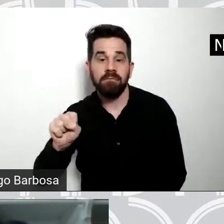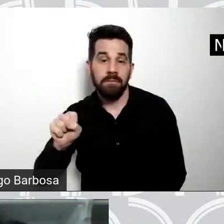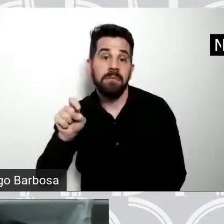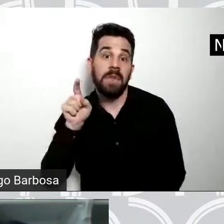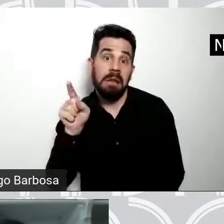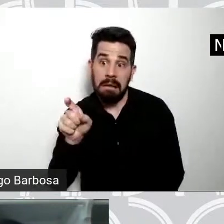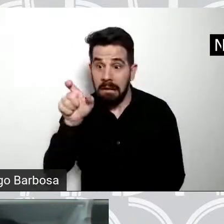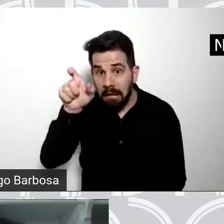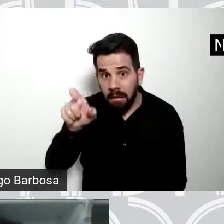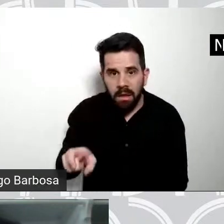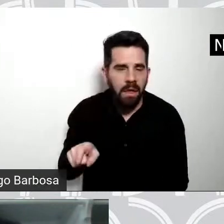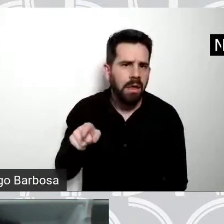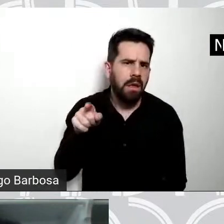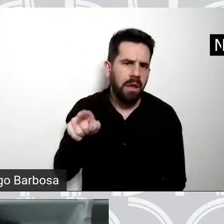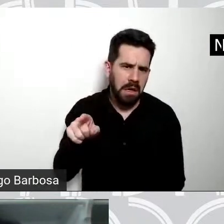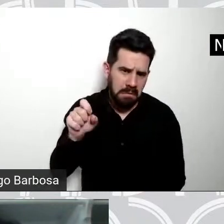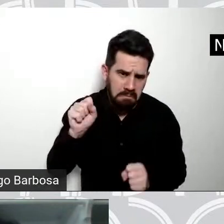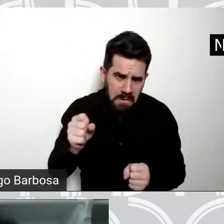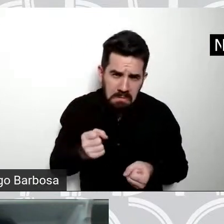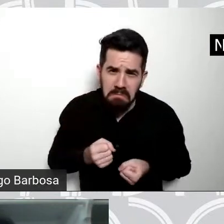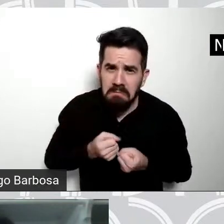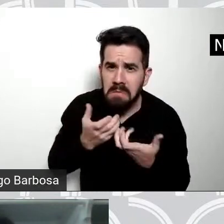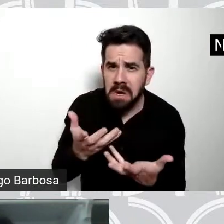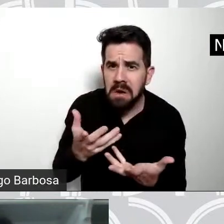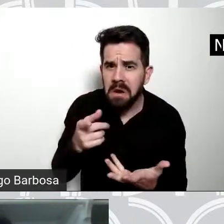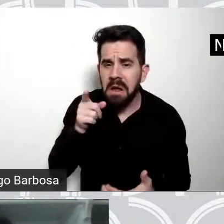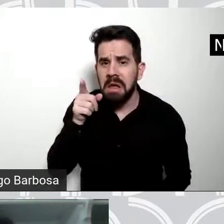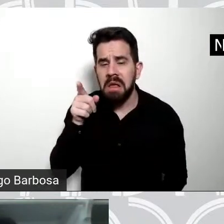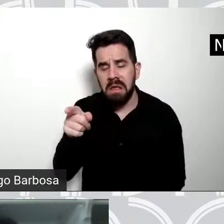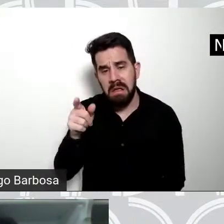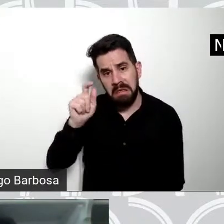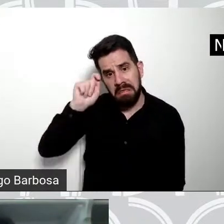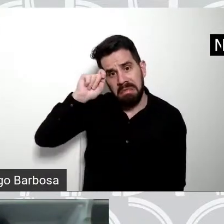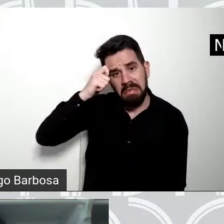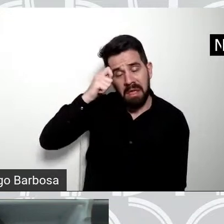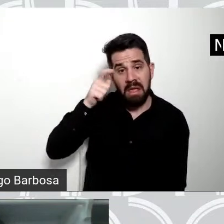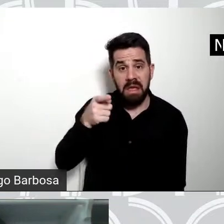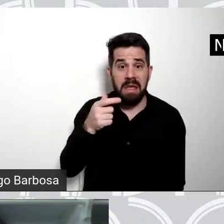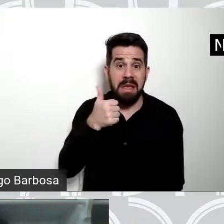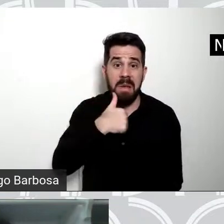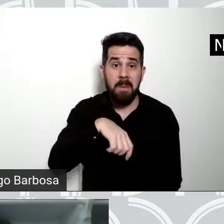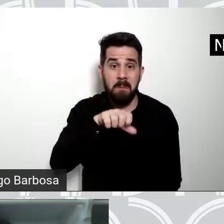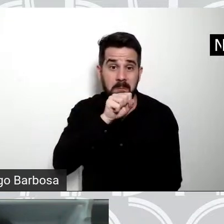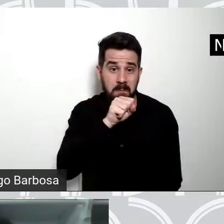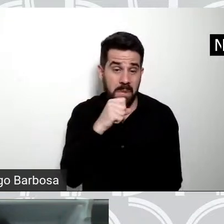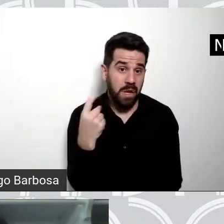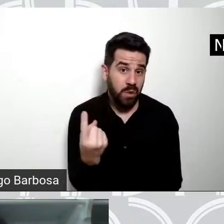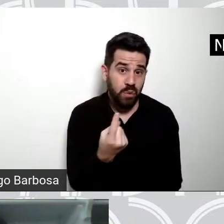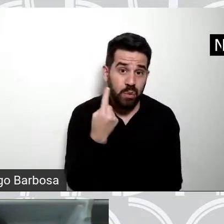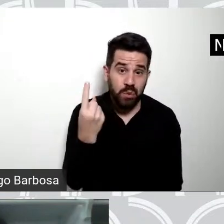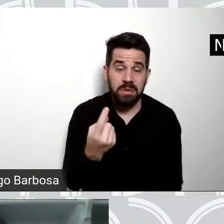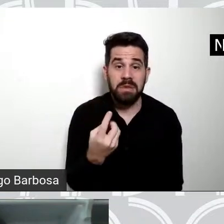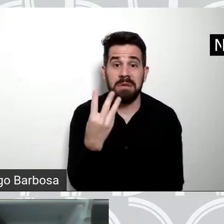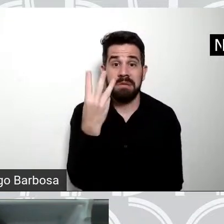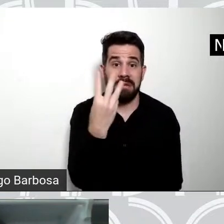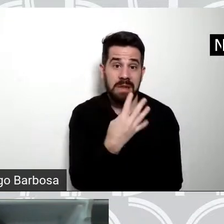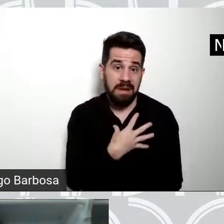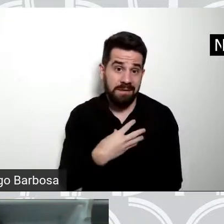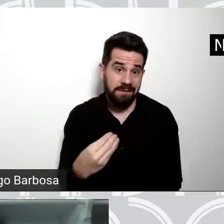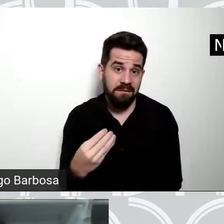e moradora de uma favela, né? Mãe solo de 3 filhos. Né? Ou de uma Conceição